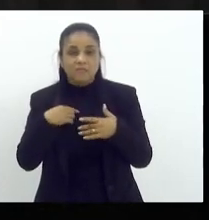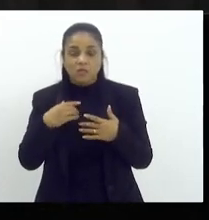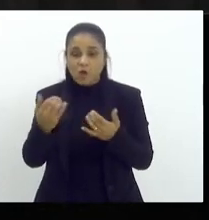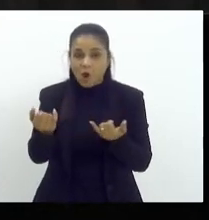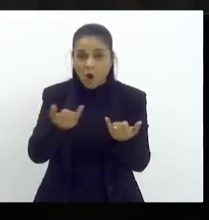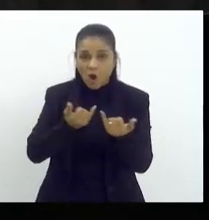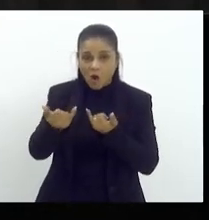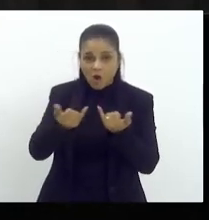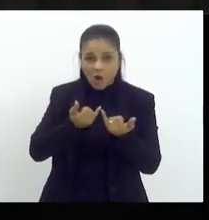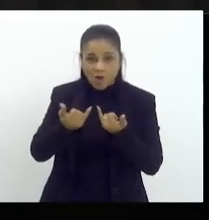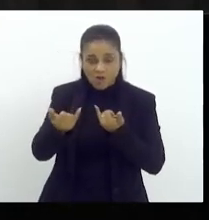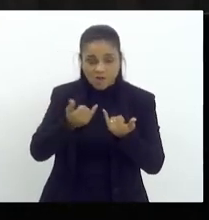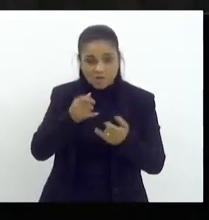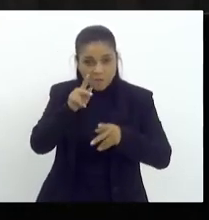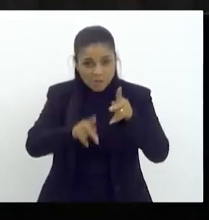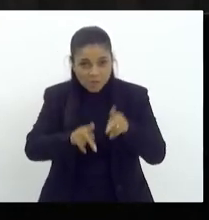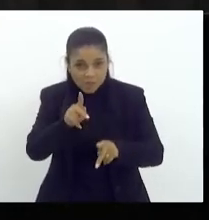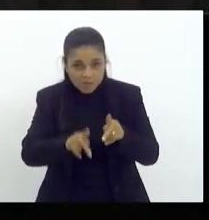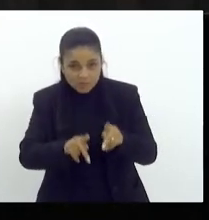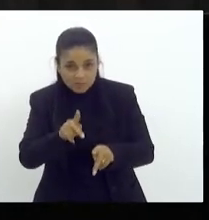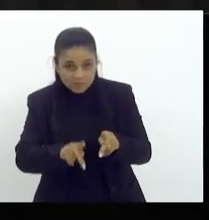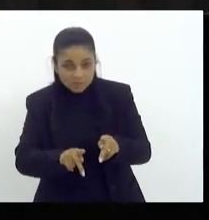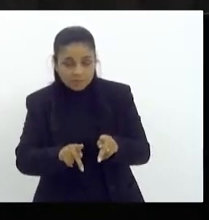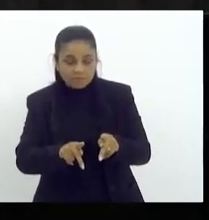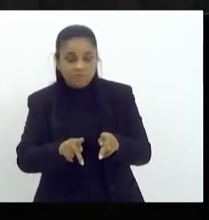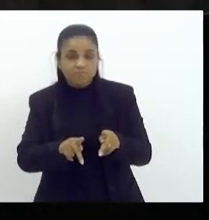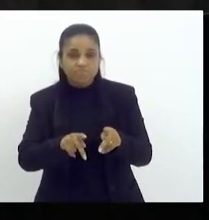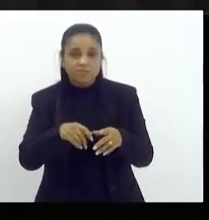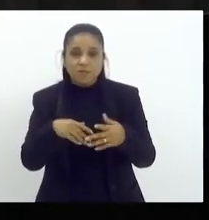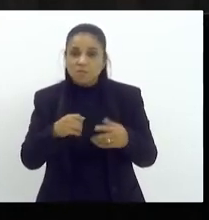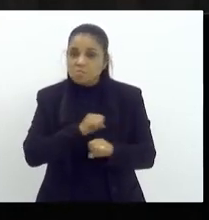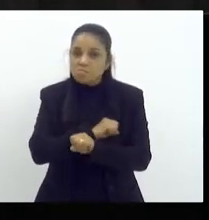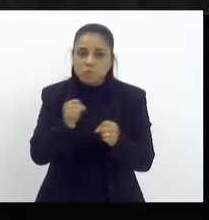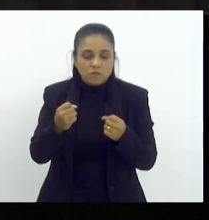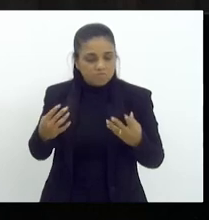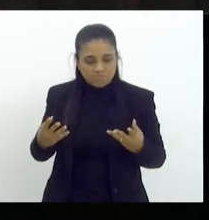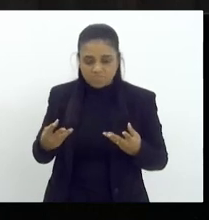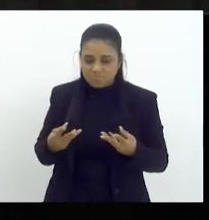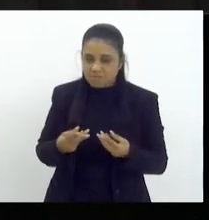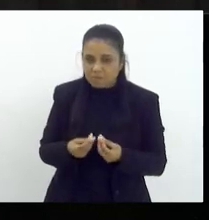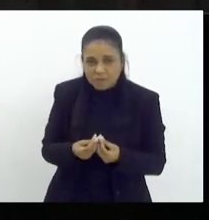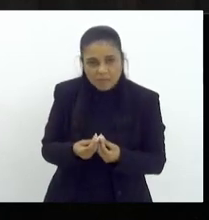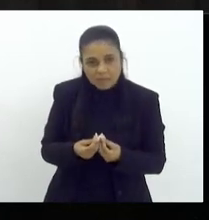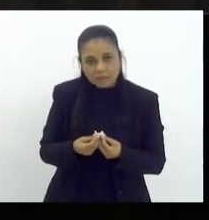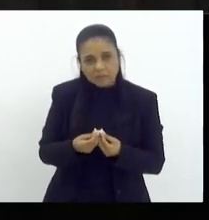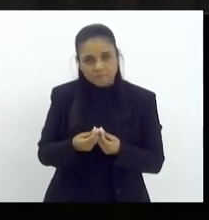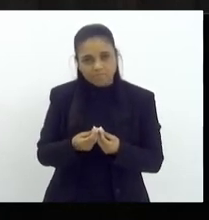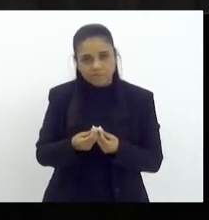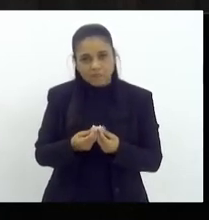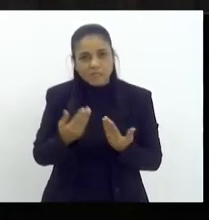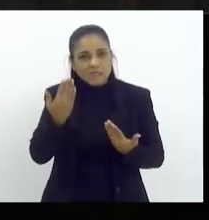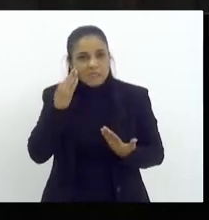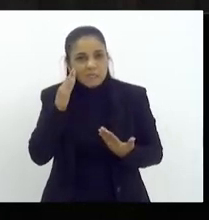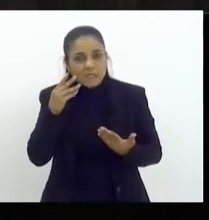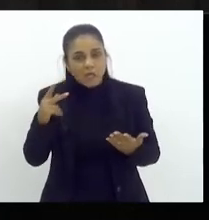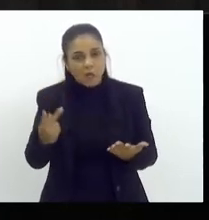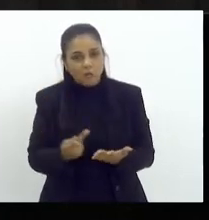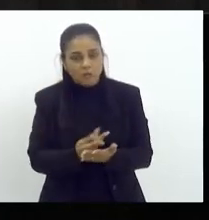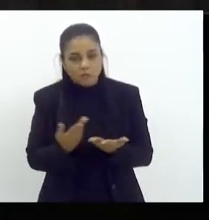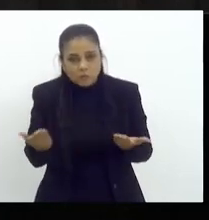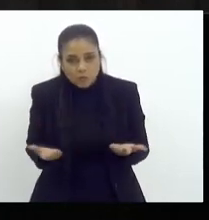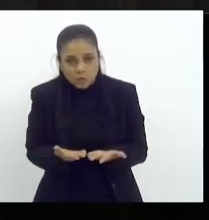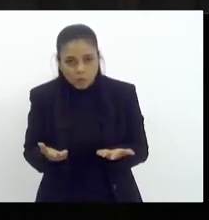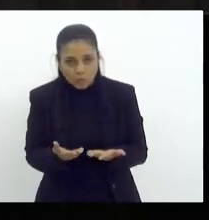é impossível a gente não sensibilizar e compreender o que aconteceu aqui hoje as pessoas